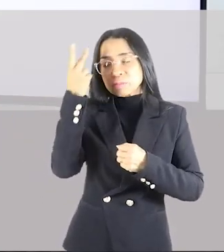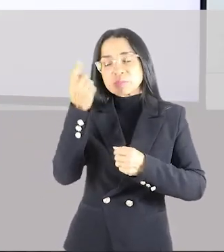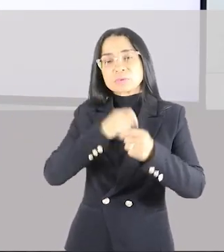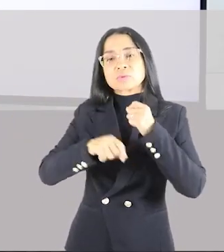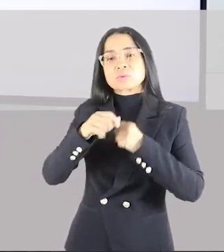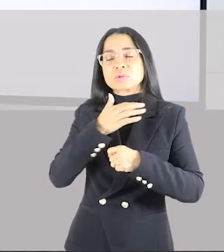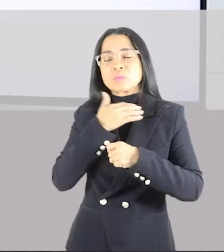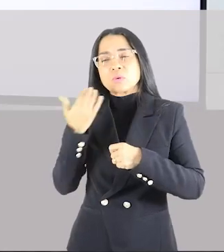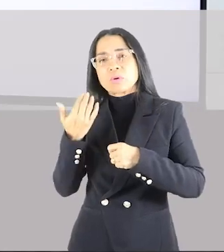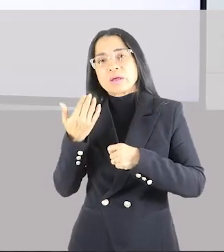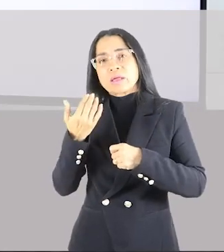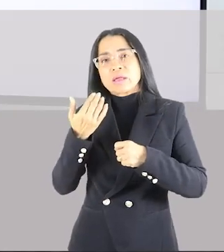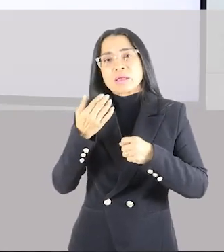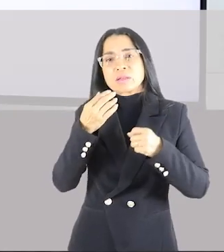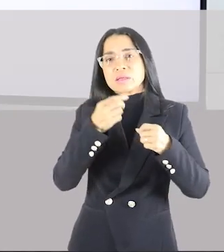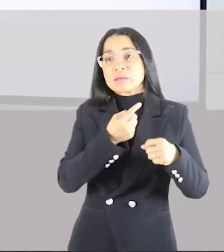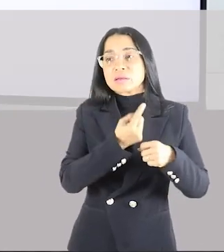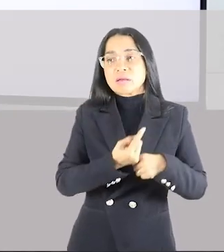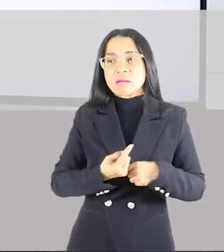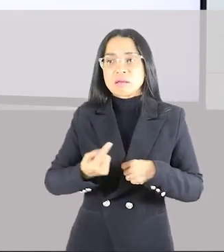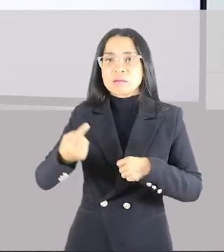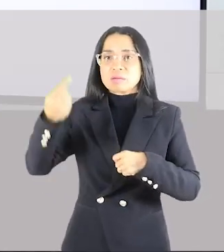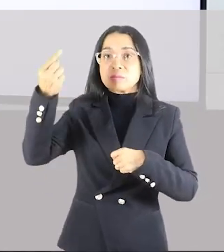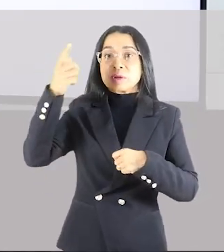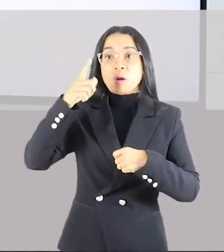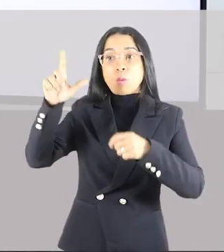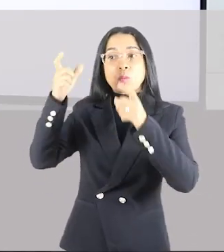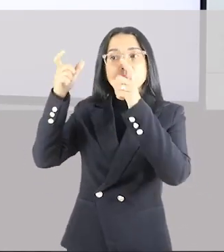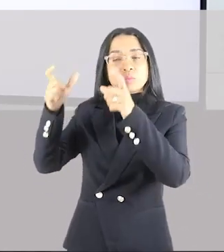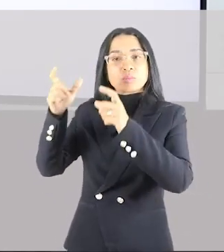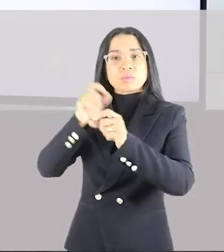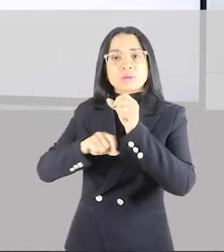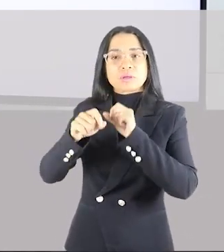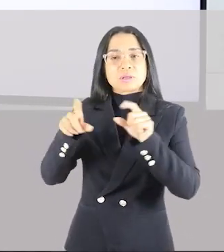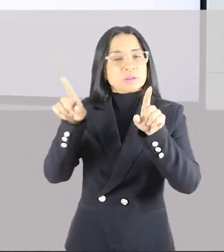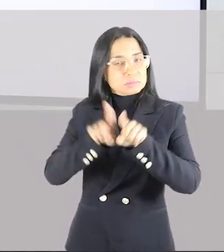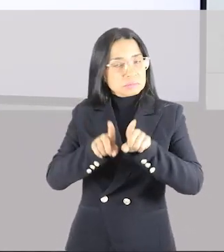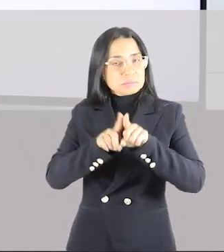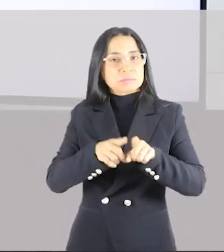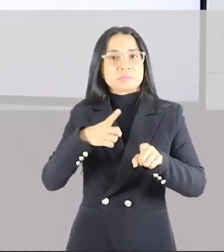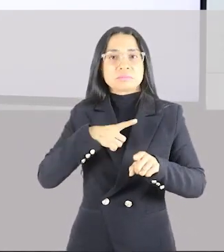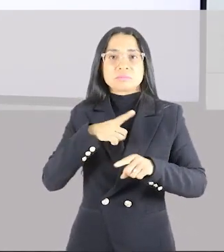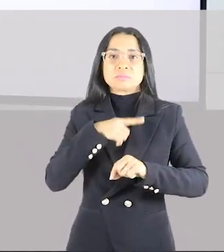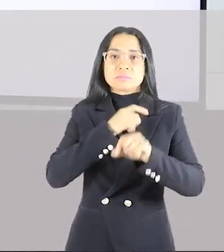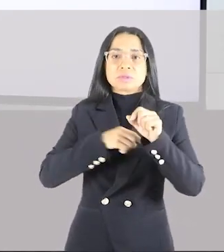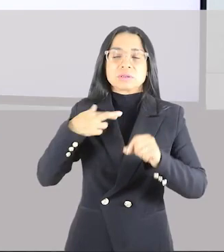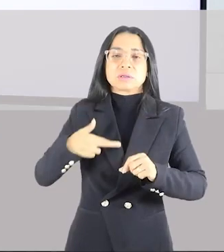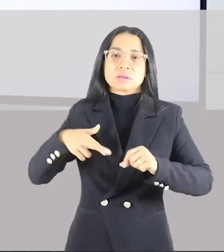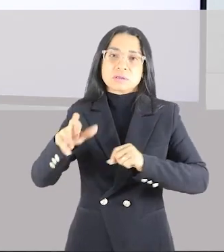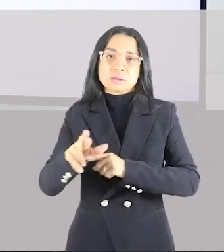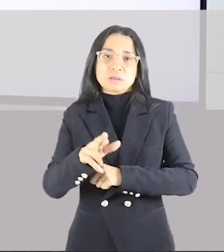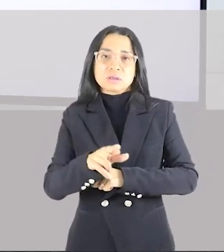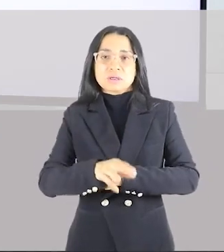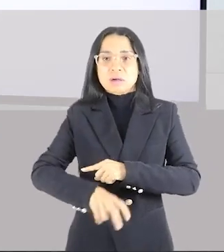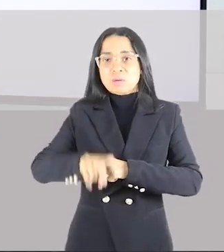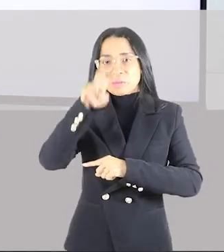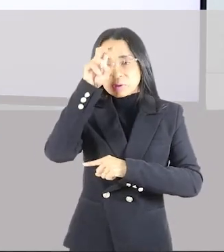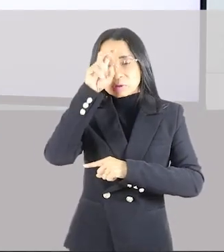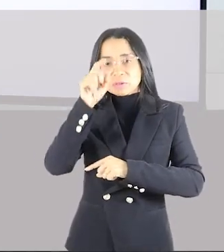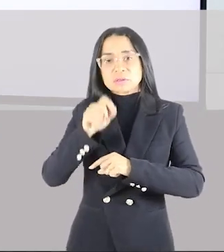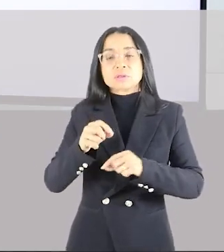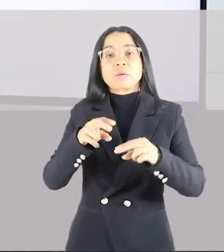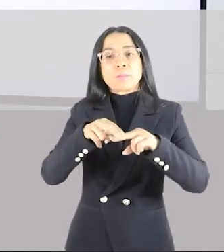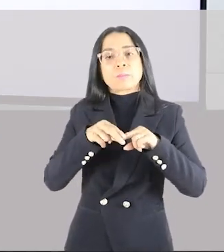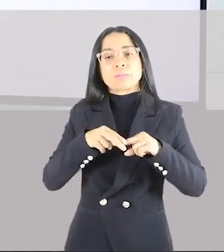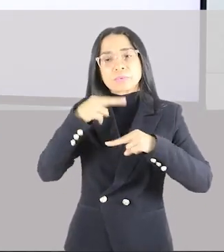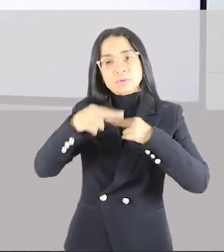outro lugar, né, também já existia na religião egípcia. Eles também acreditavam na vida após a morte. Por isso, a